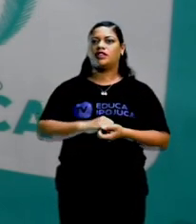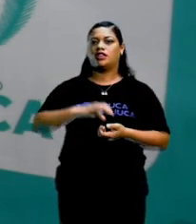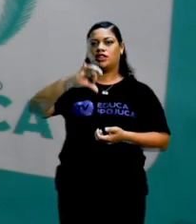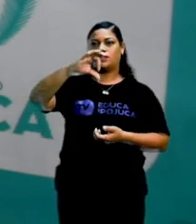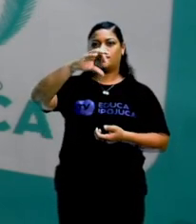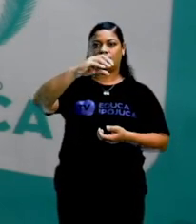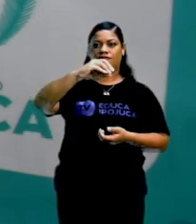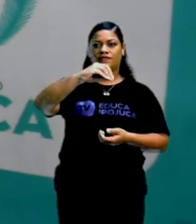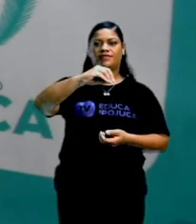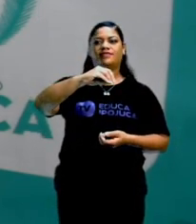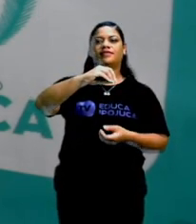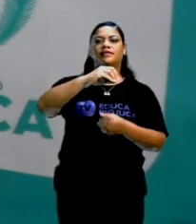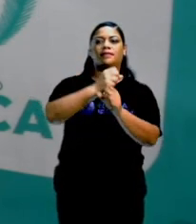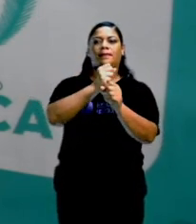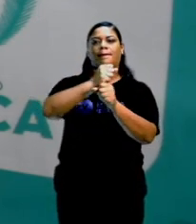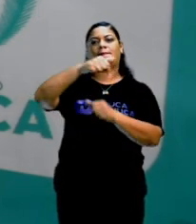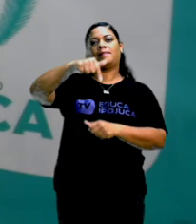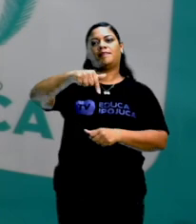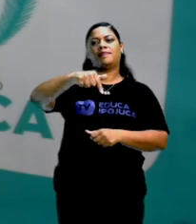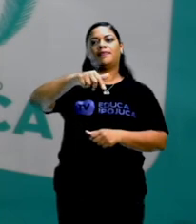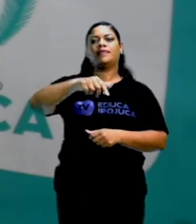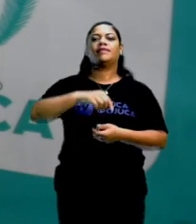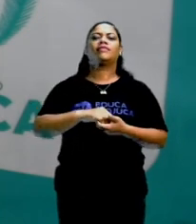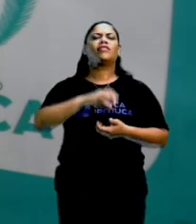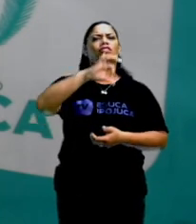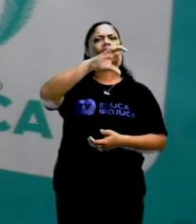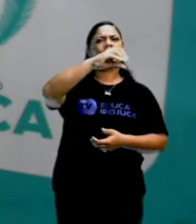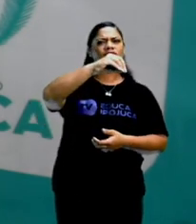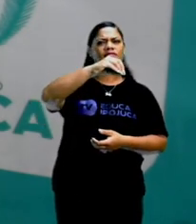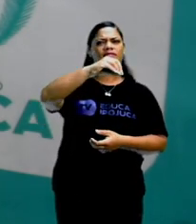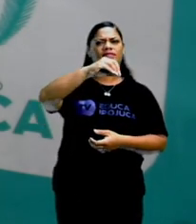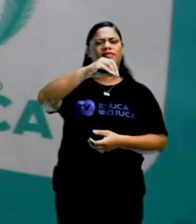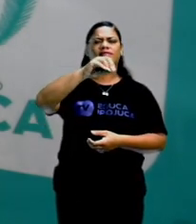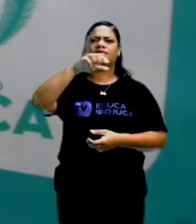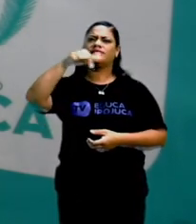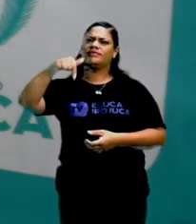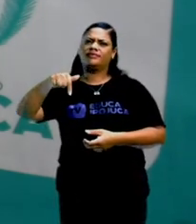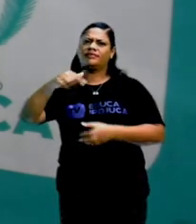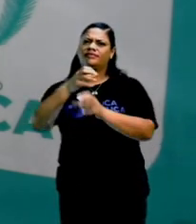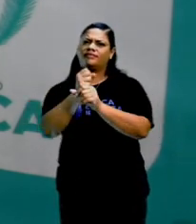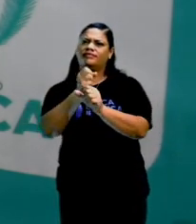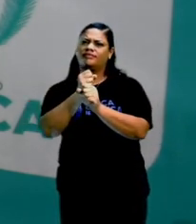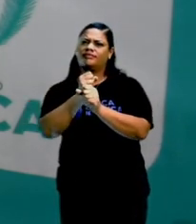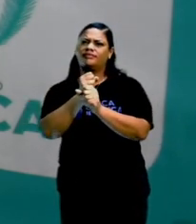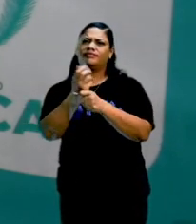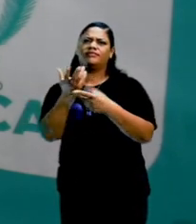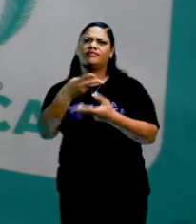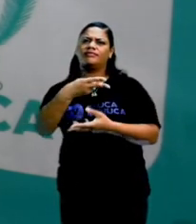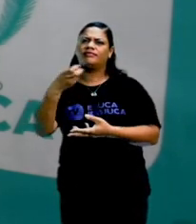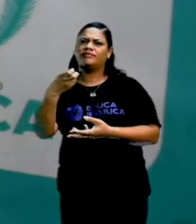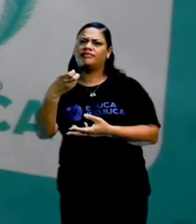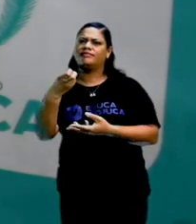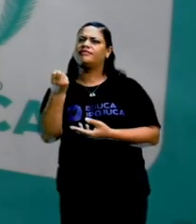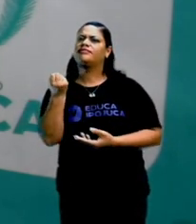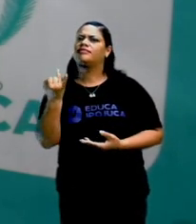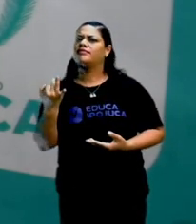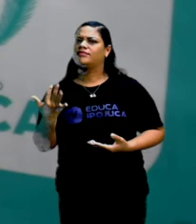mais 7 unidades. 90 mais 7. Qual é o valor dessa